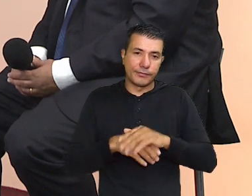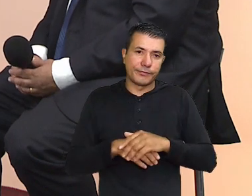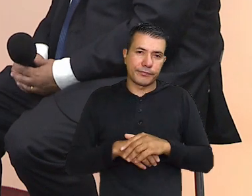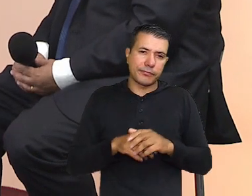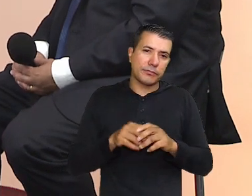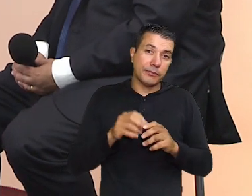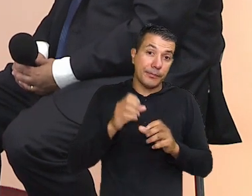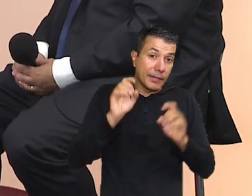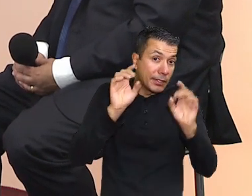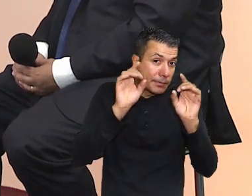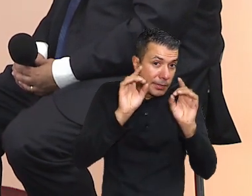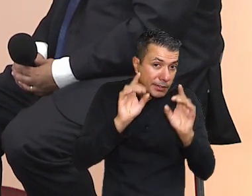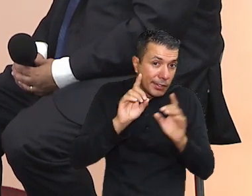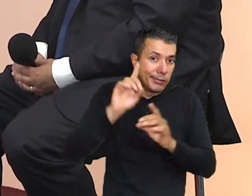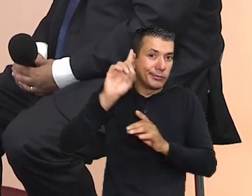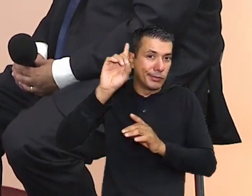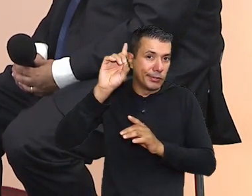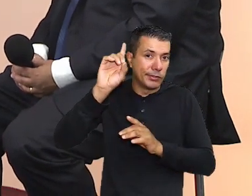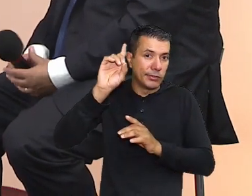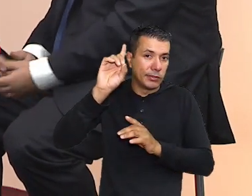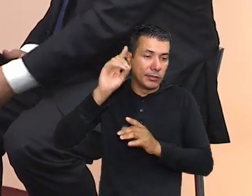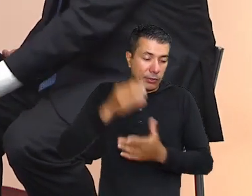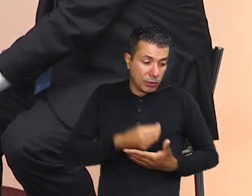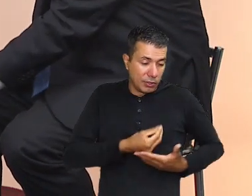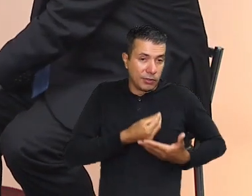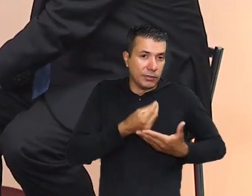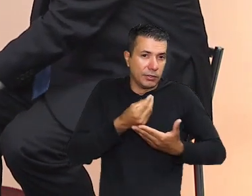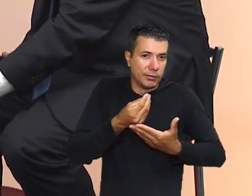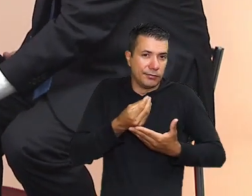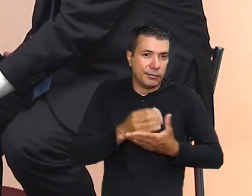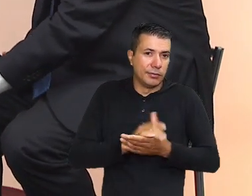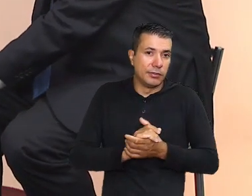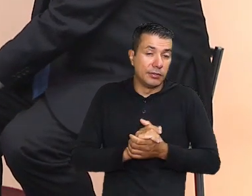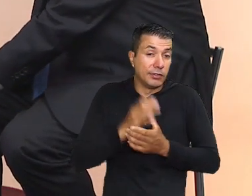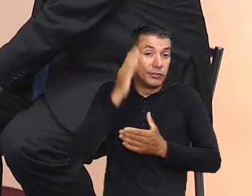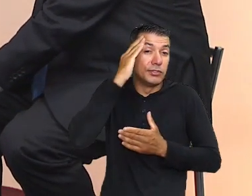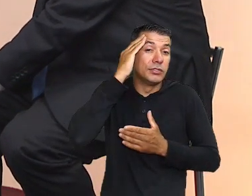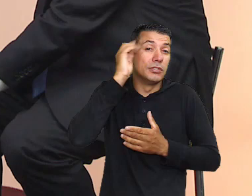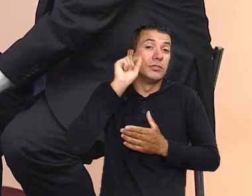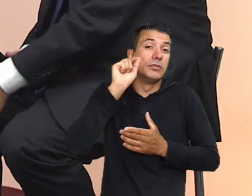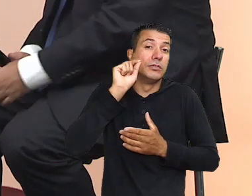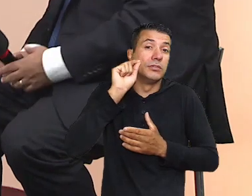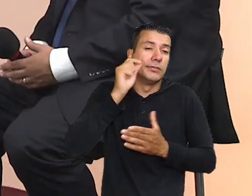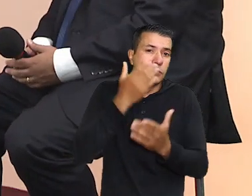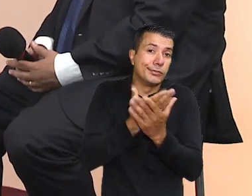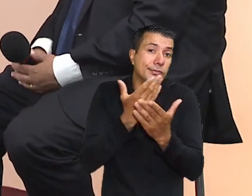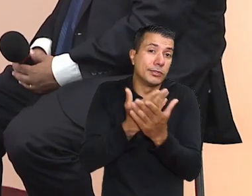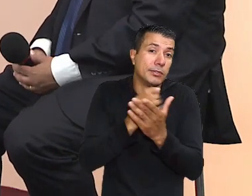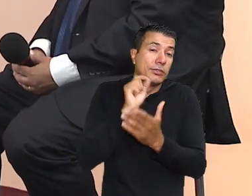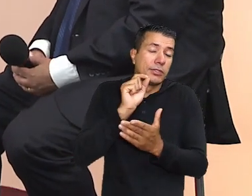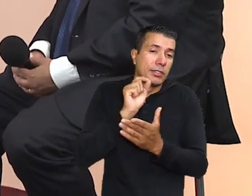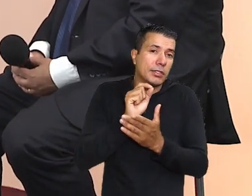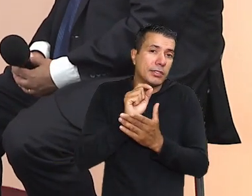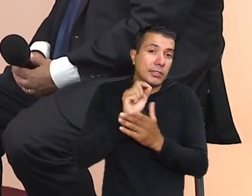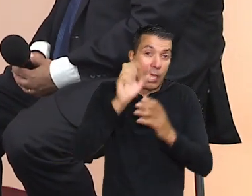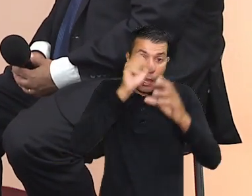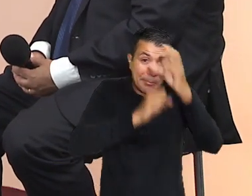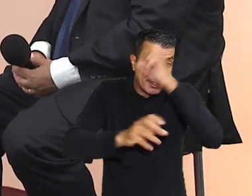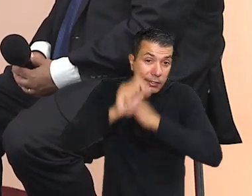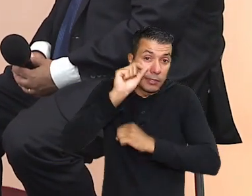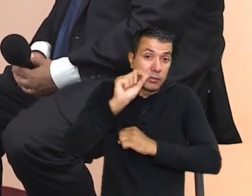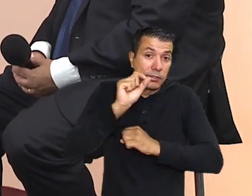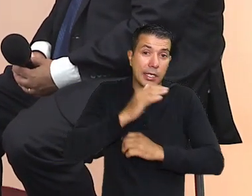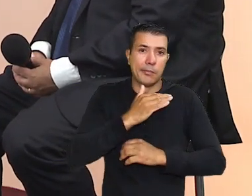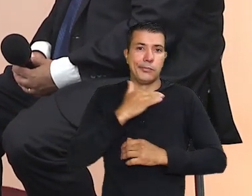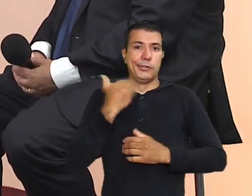tem algo muito especial de Deus para a nossa vida nessa noite. Nós entendemos, nós estudamos hoje... e aprendemos o seguinte,